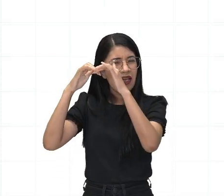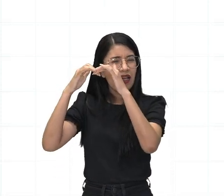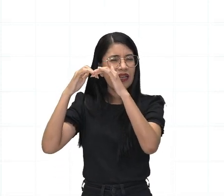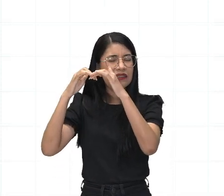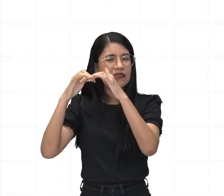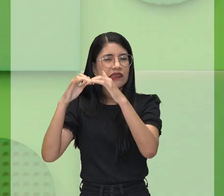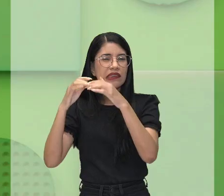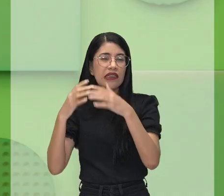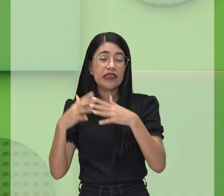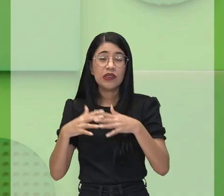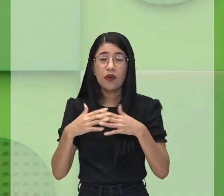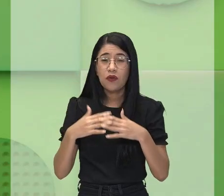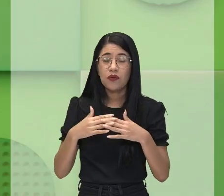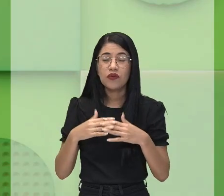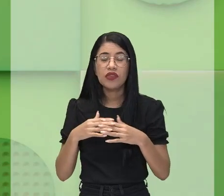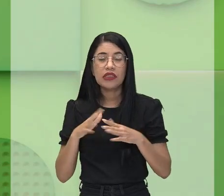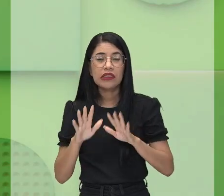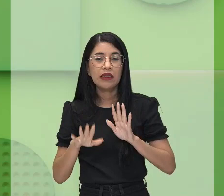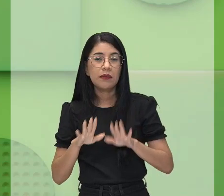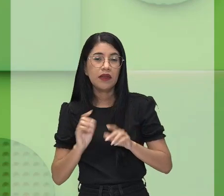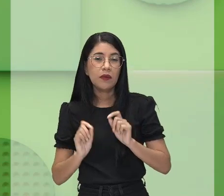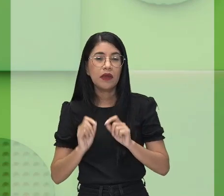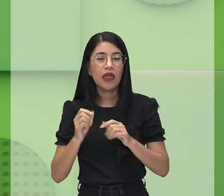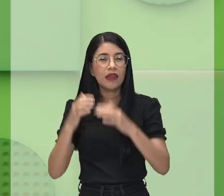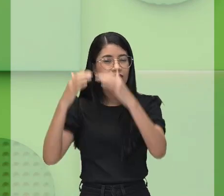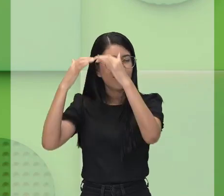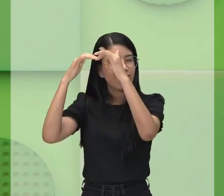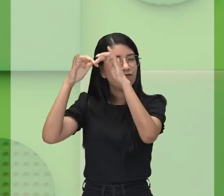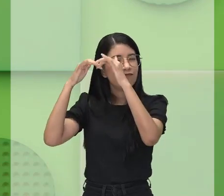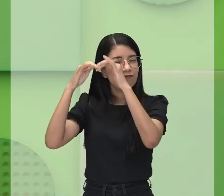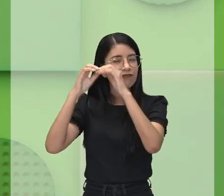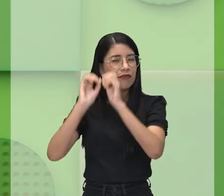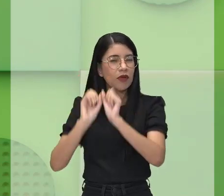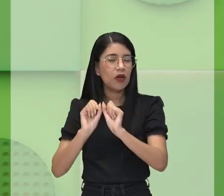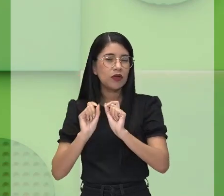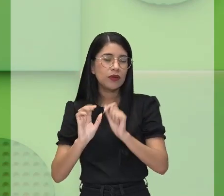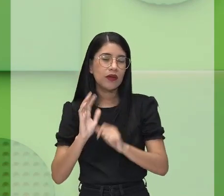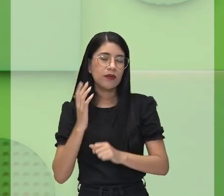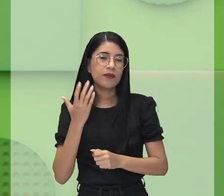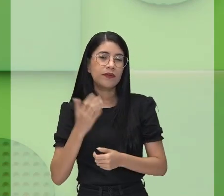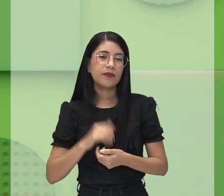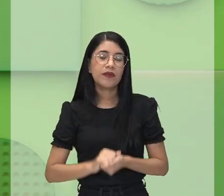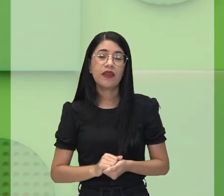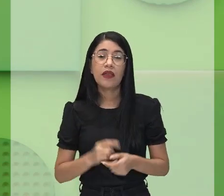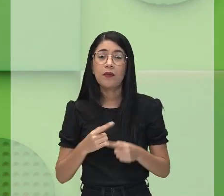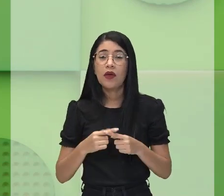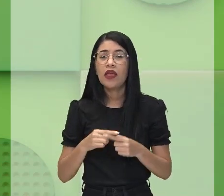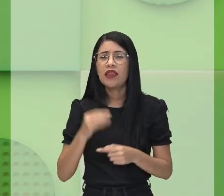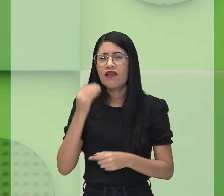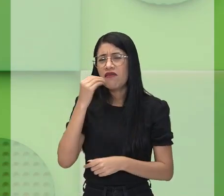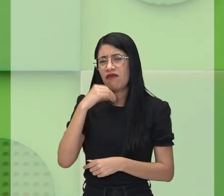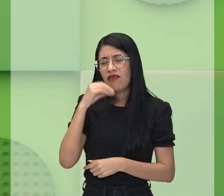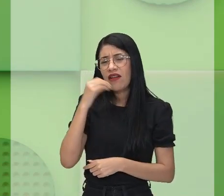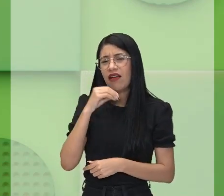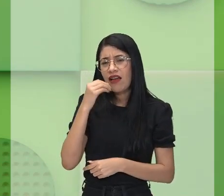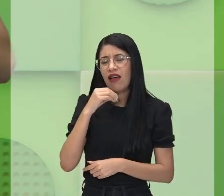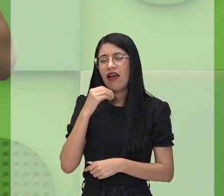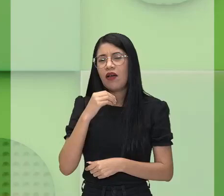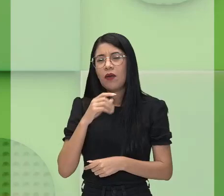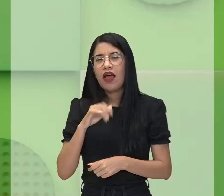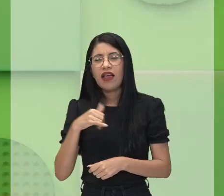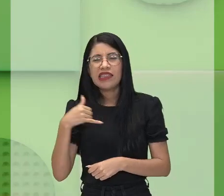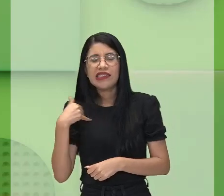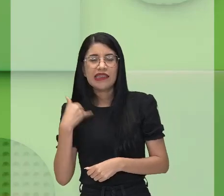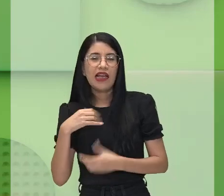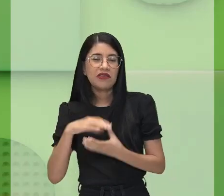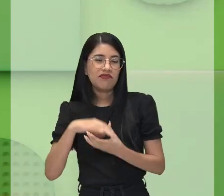aquelas situações mentais do idoso, porque está muito fragilizado pela própria idade